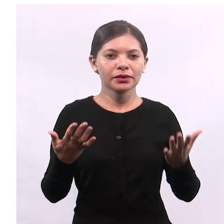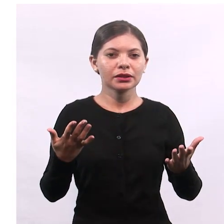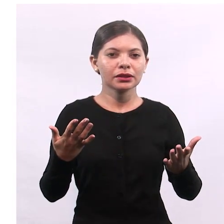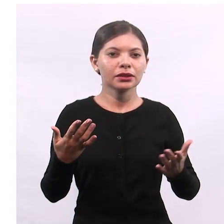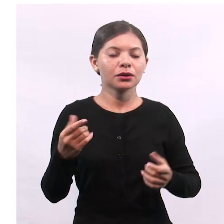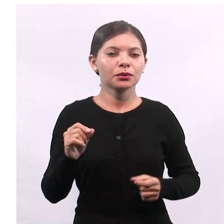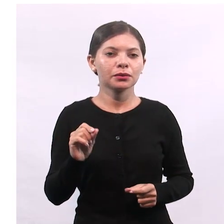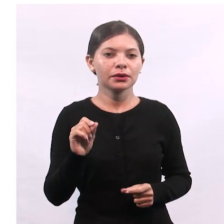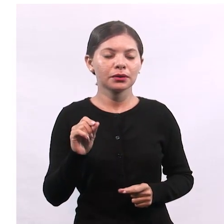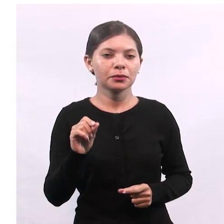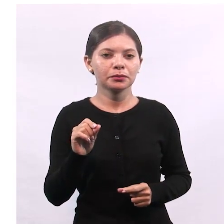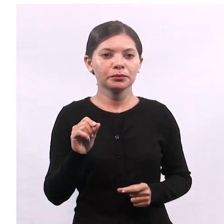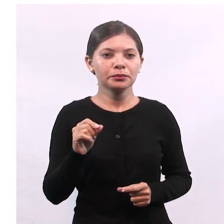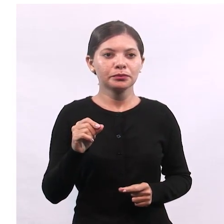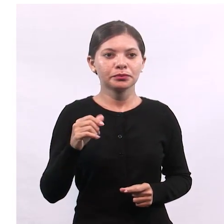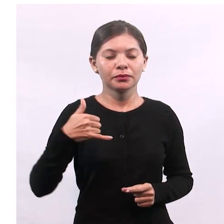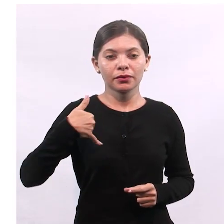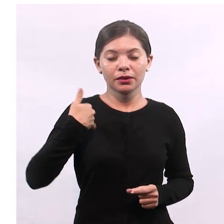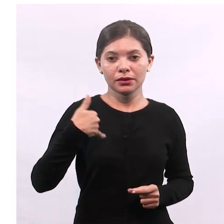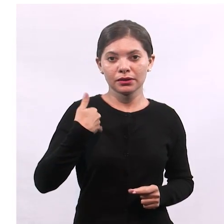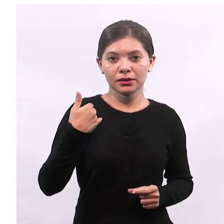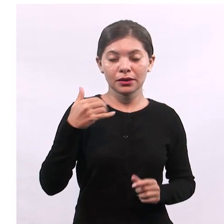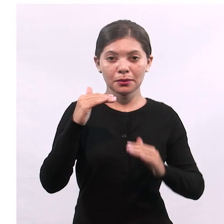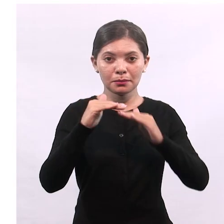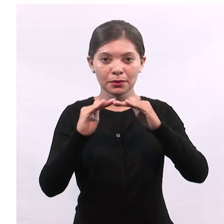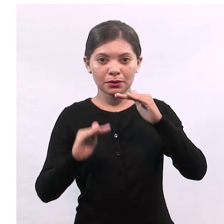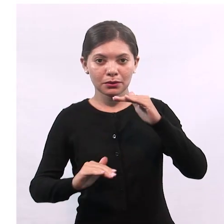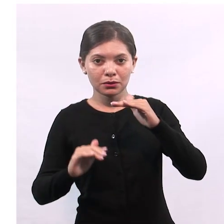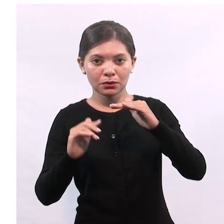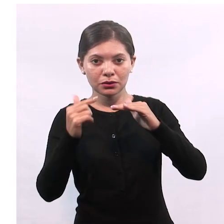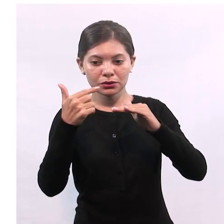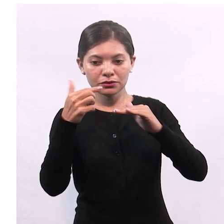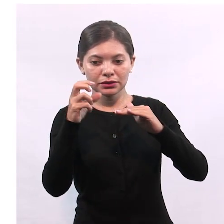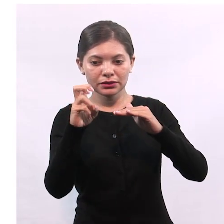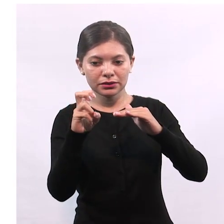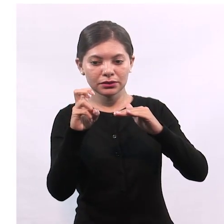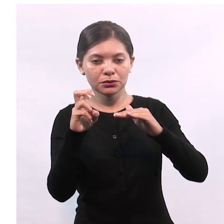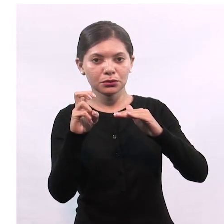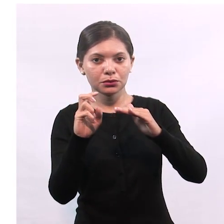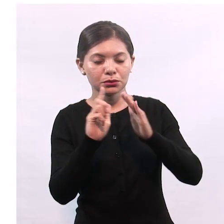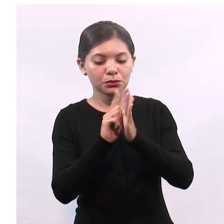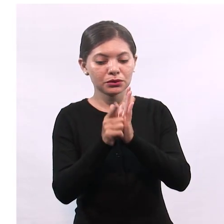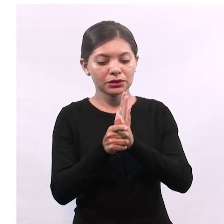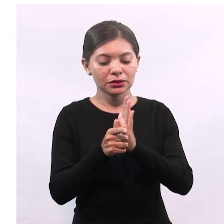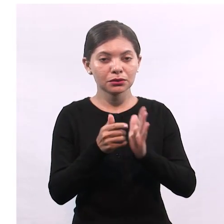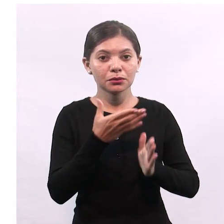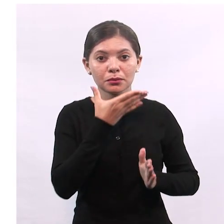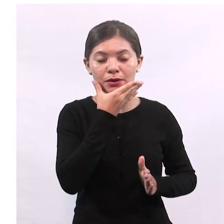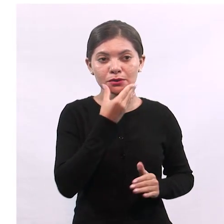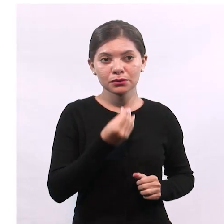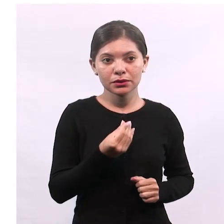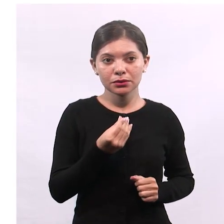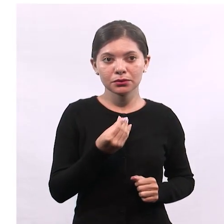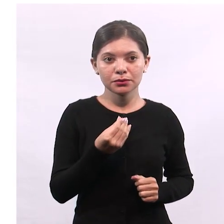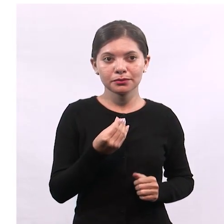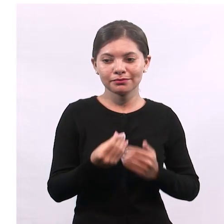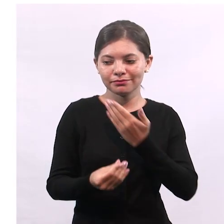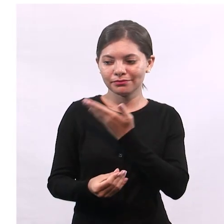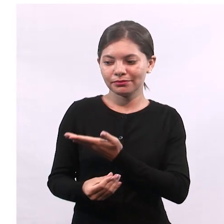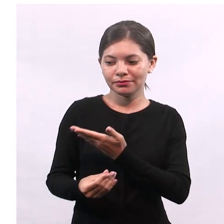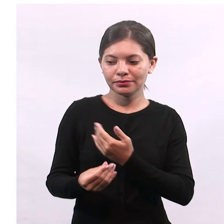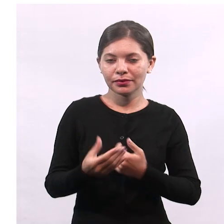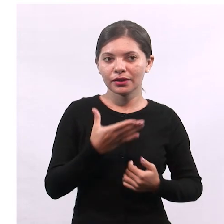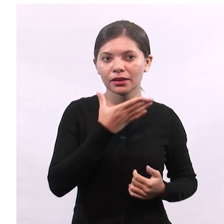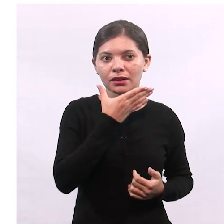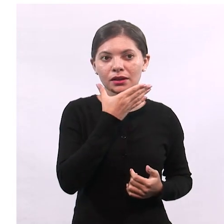com professores com menor de 25 anos do sexo masculino tem seis mil professores do sexo feminino 7.000 professores